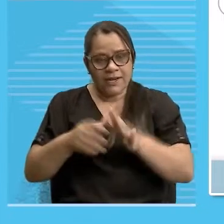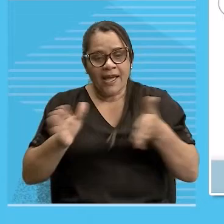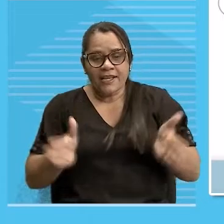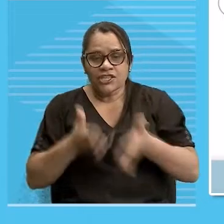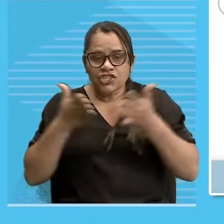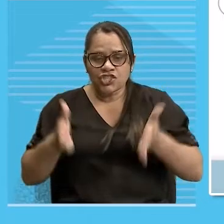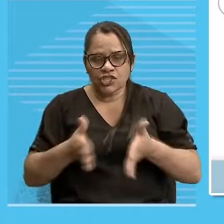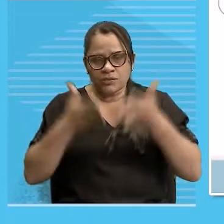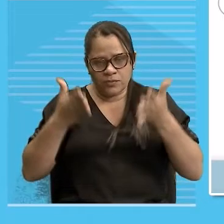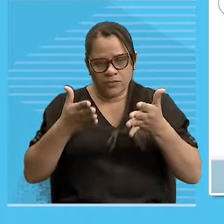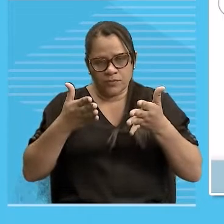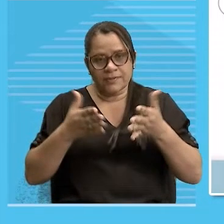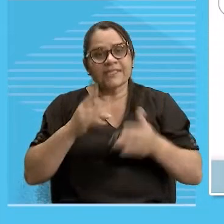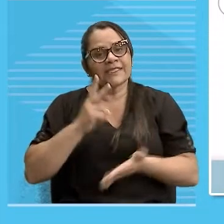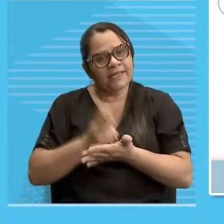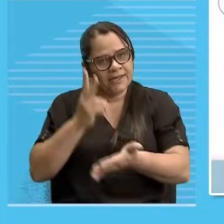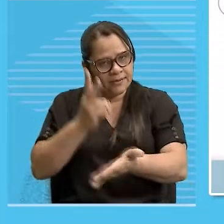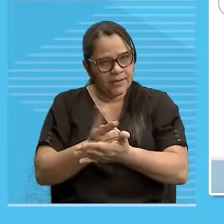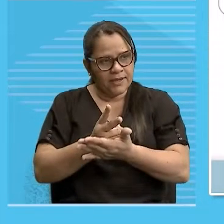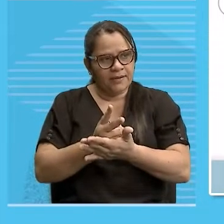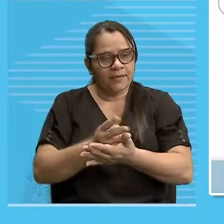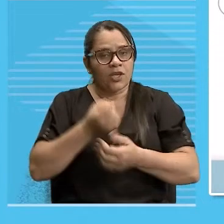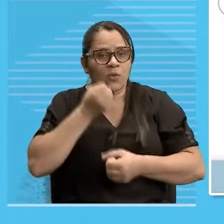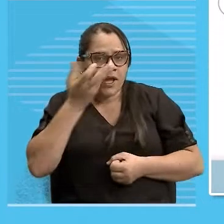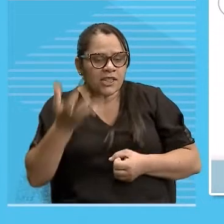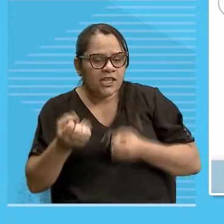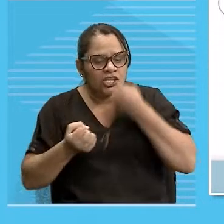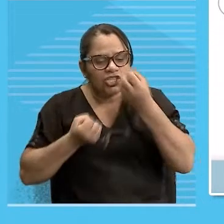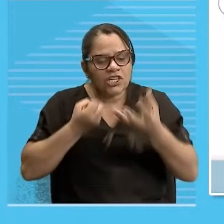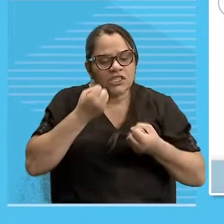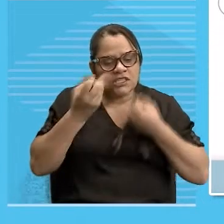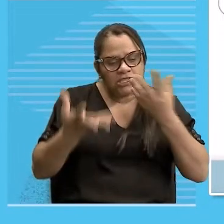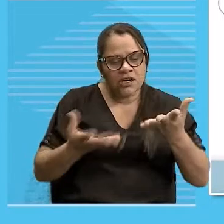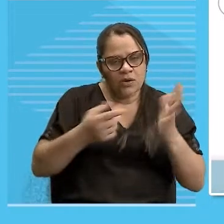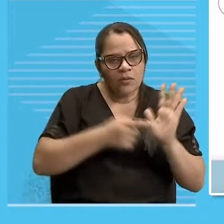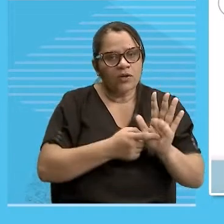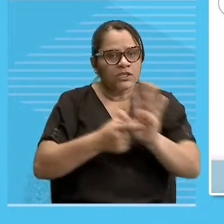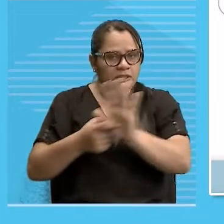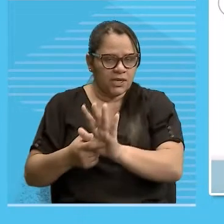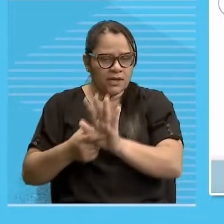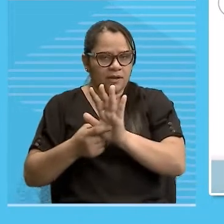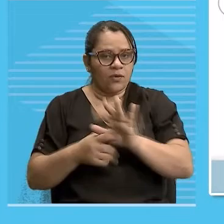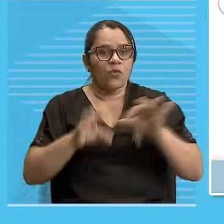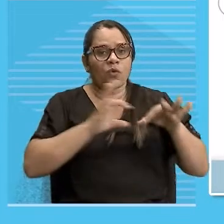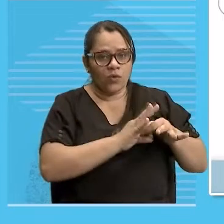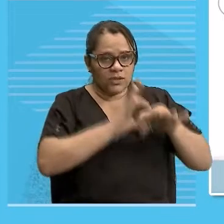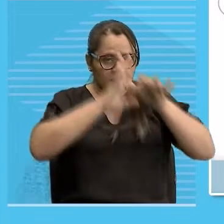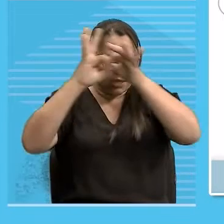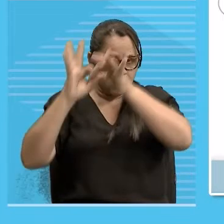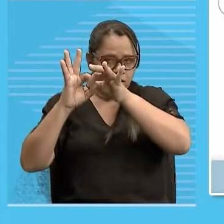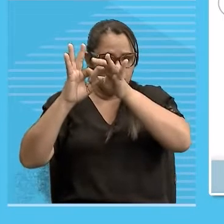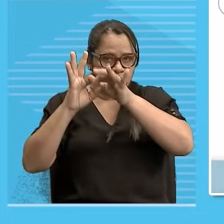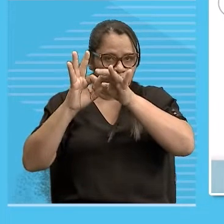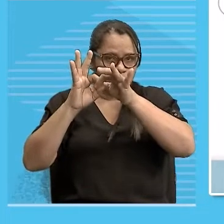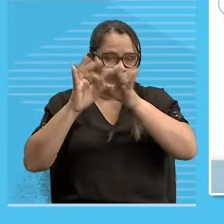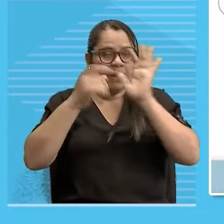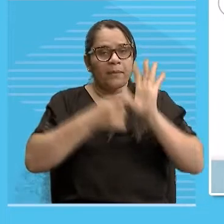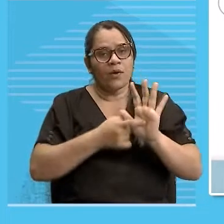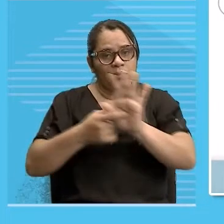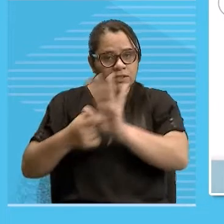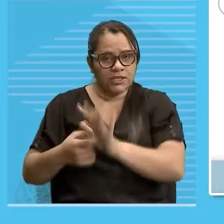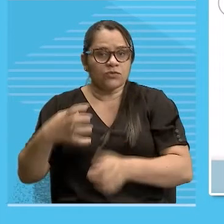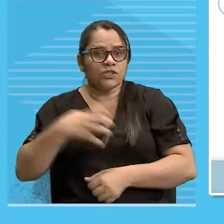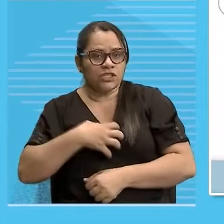uma interjeição aparecer, evidentemente, você vai considerar o contexto, ela vai apresentar um sentido, uma